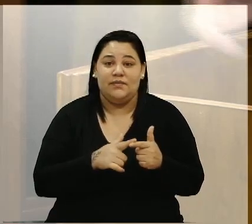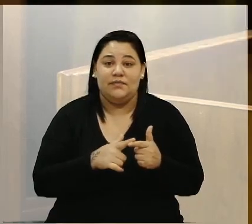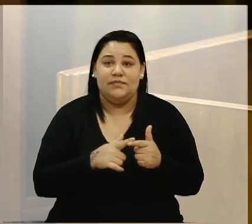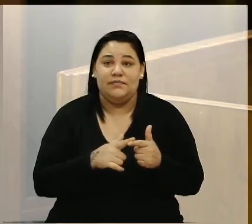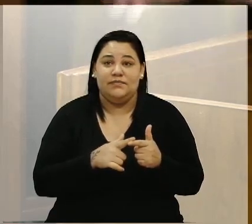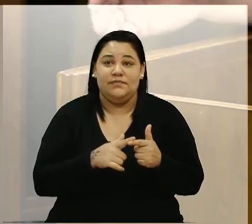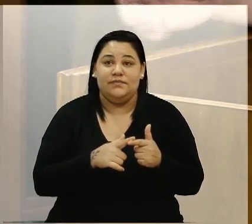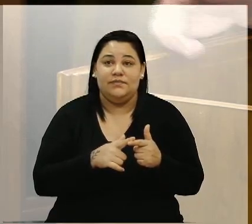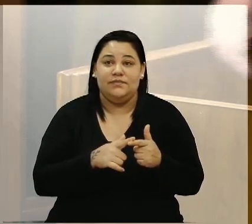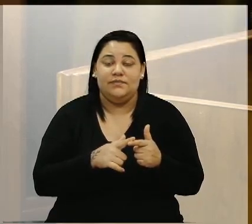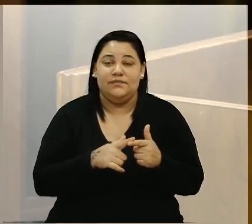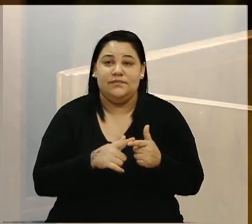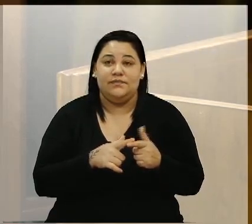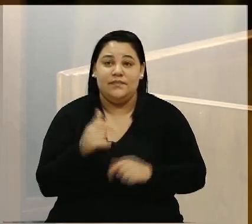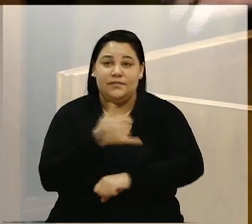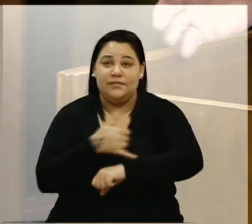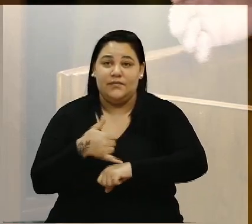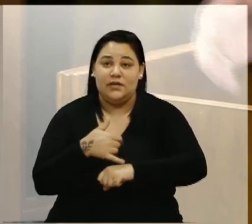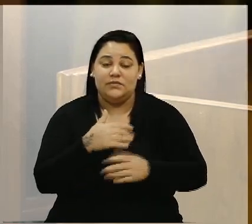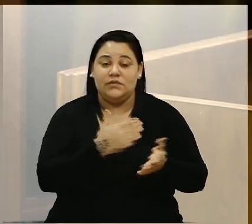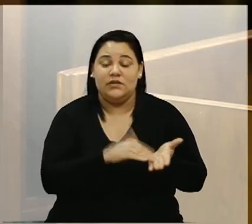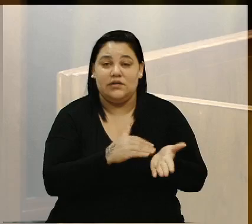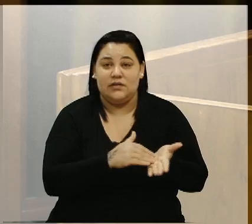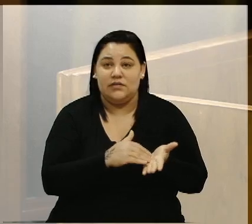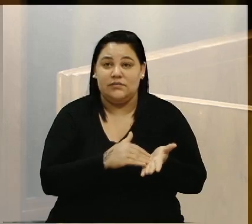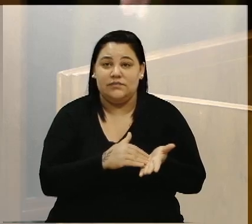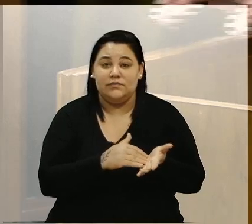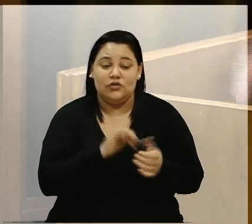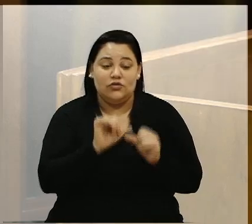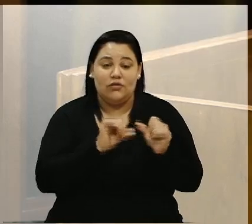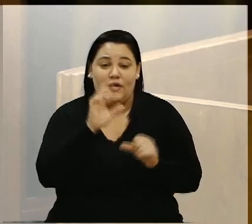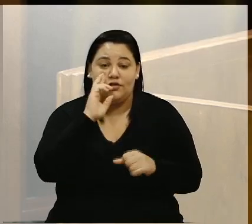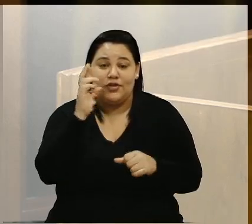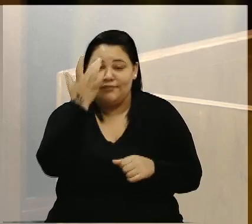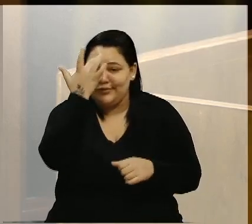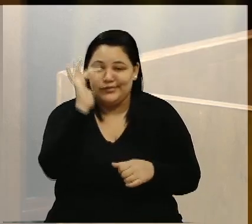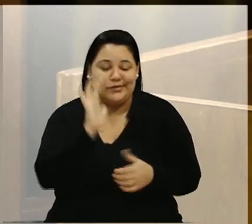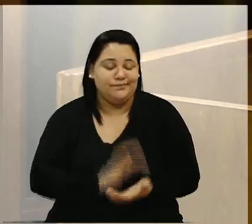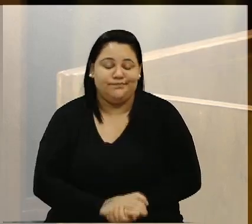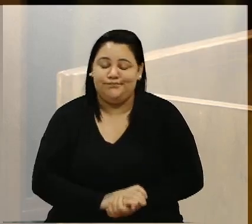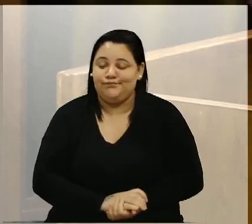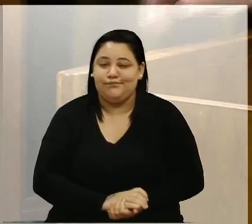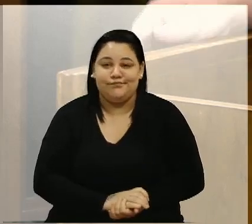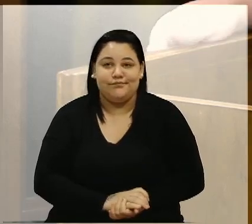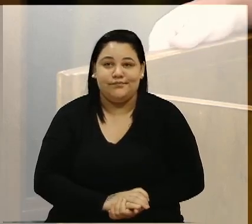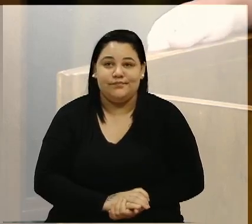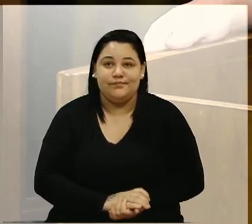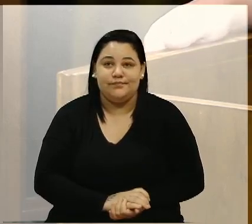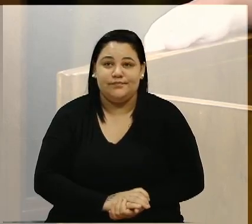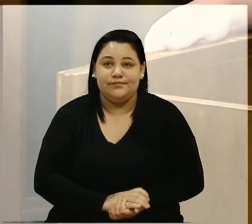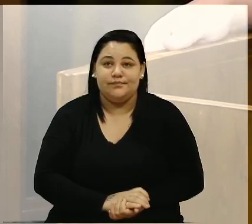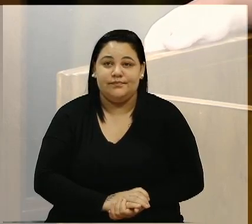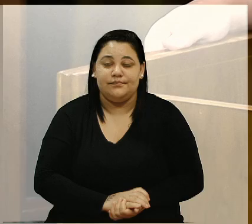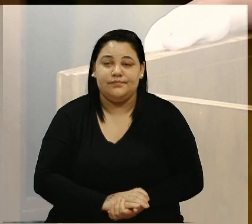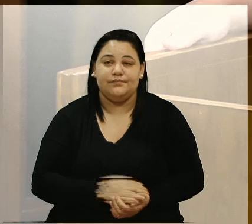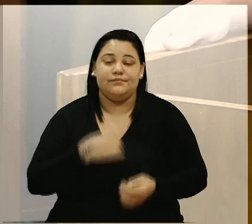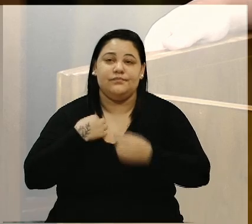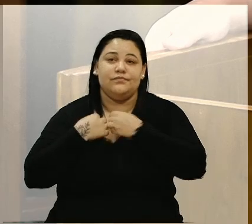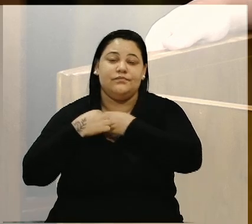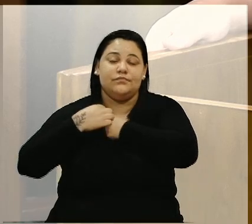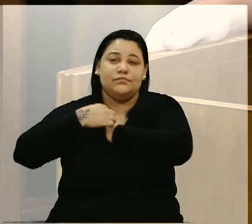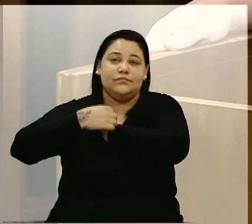o secretário, passo para o diretor, aí troca o diretor, não dá para entender. Mas vamos passar no telão